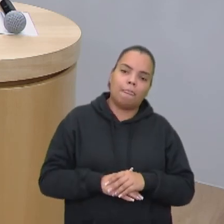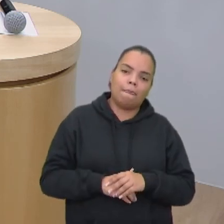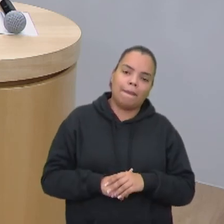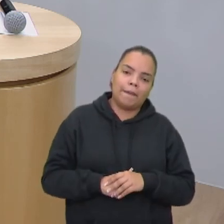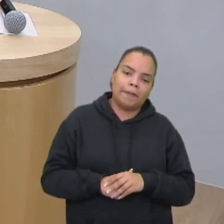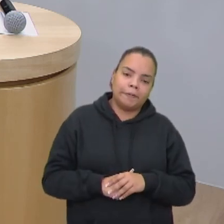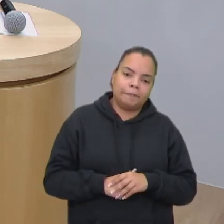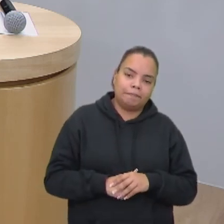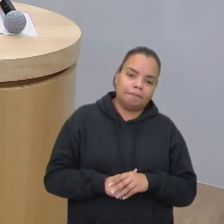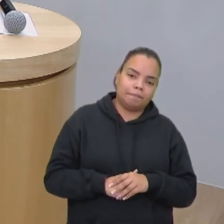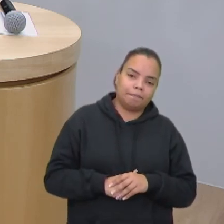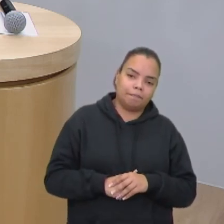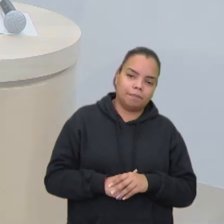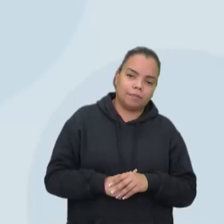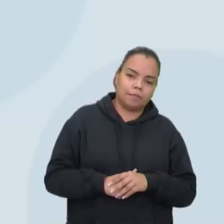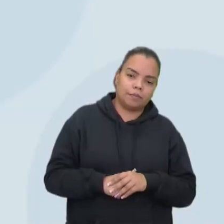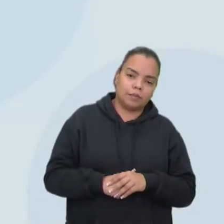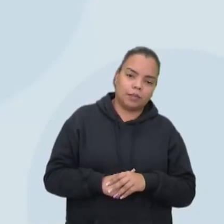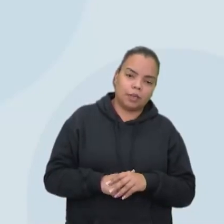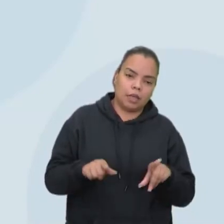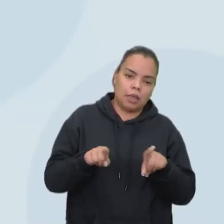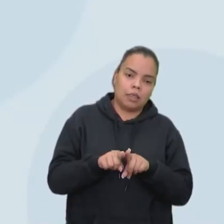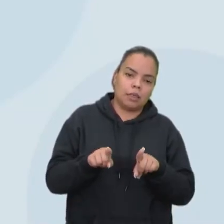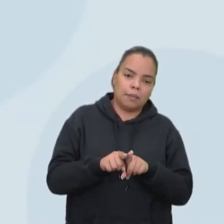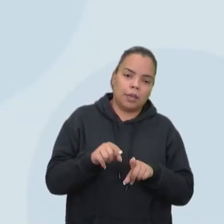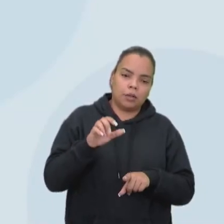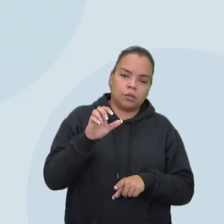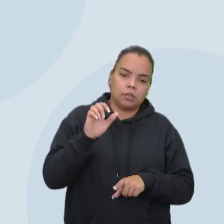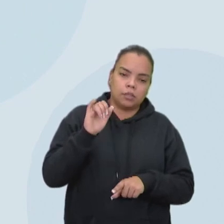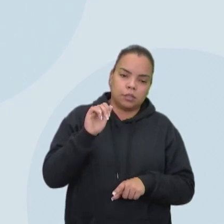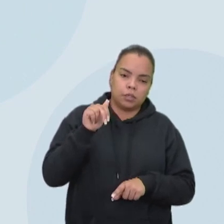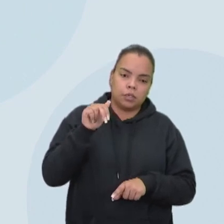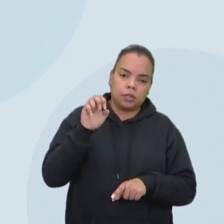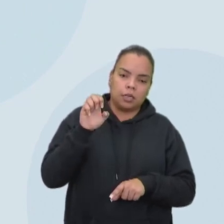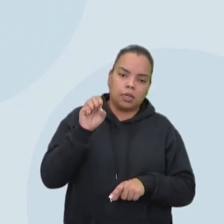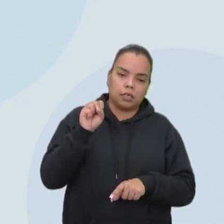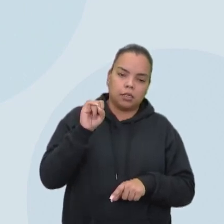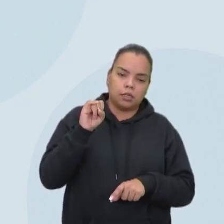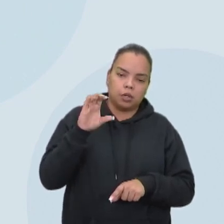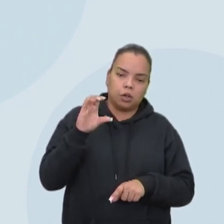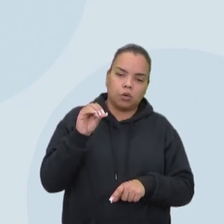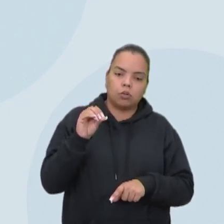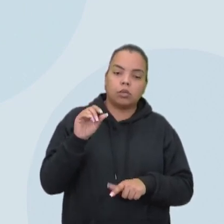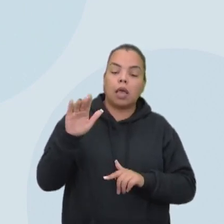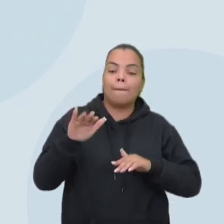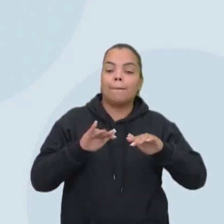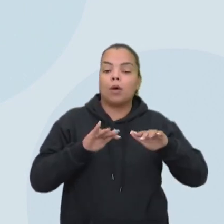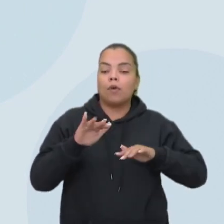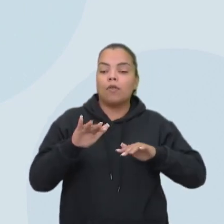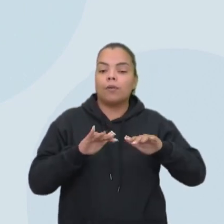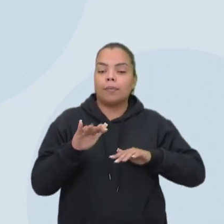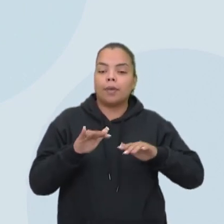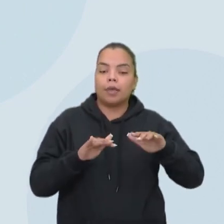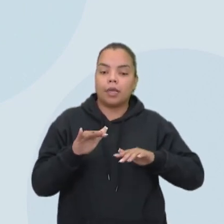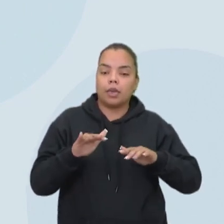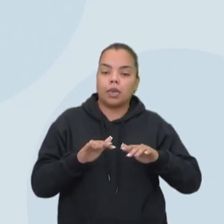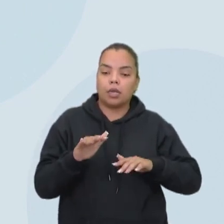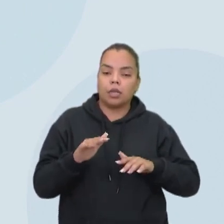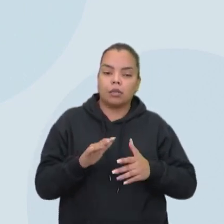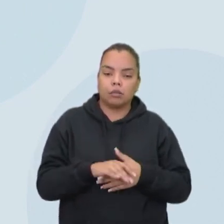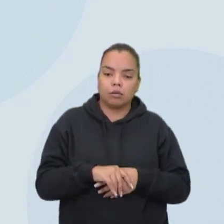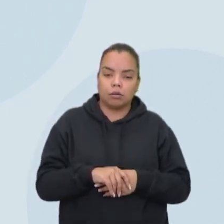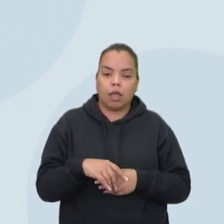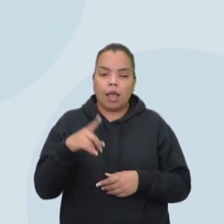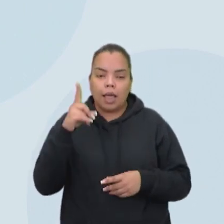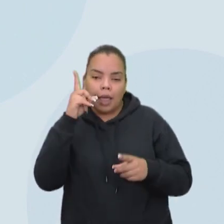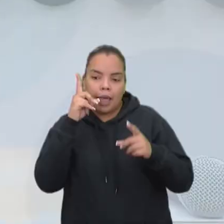considerar. Elementos cinésicos. Os elementos cinésicos, eles estão ligados aos movimentos, gestos, expressões faciais. Então, às vezes, são aquelas coisinhas